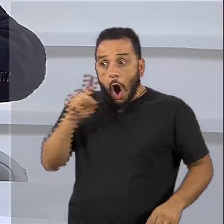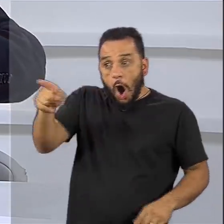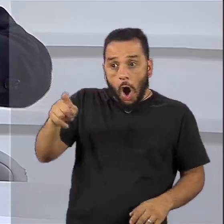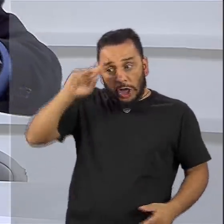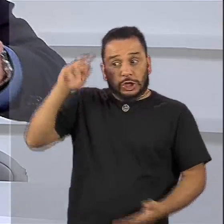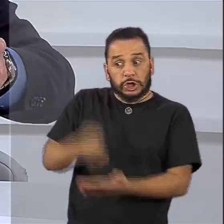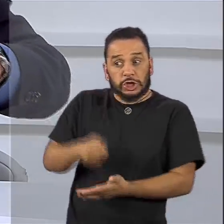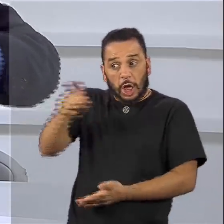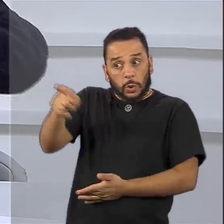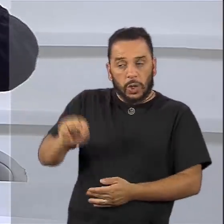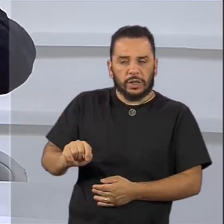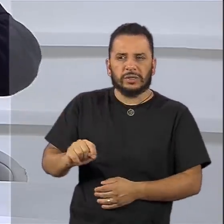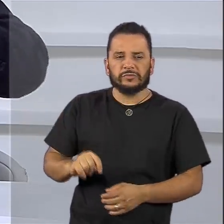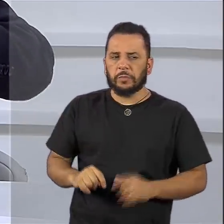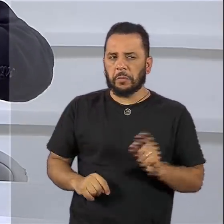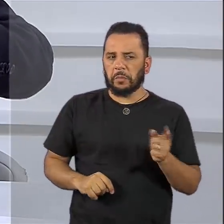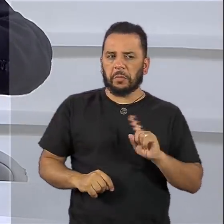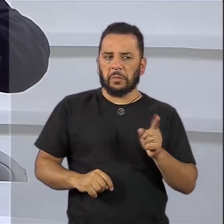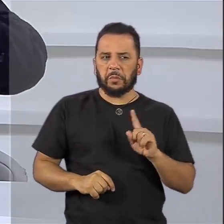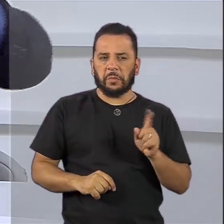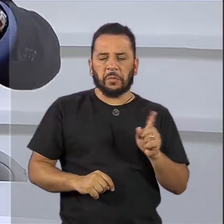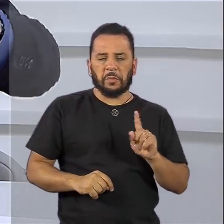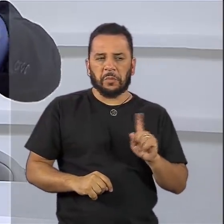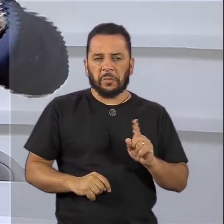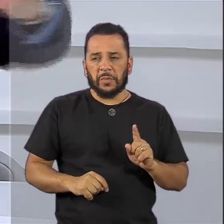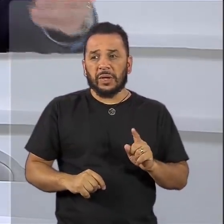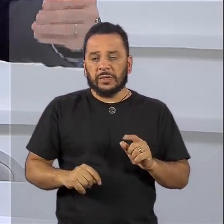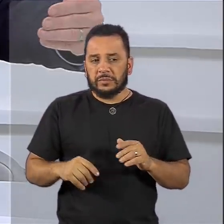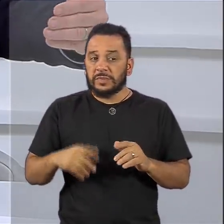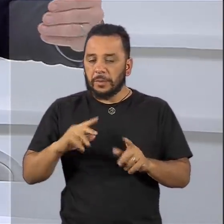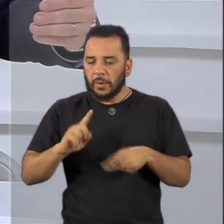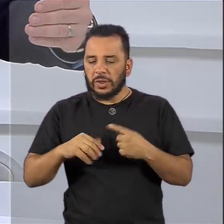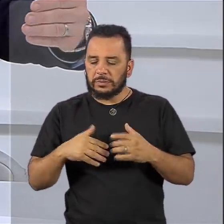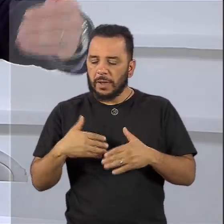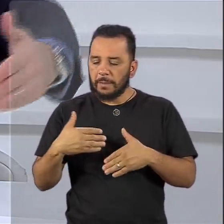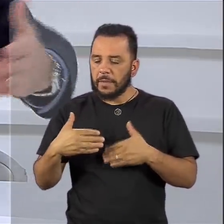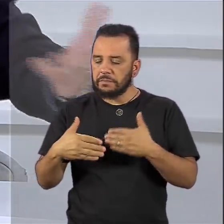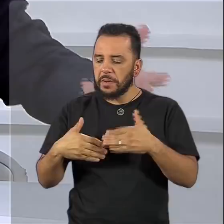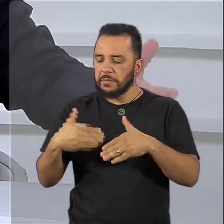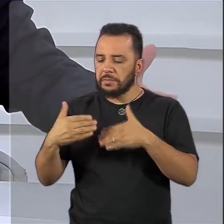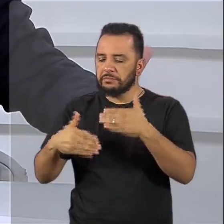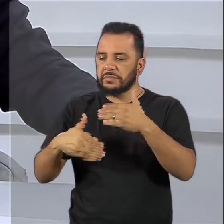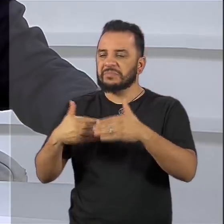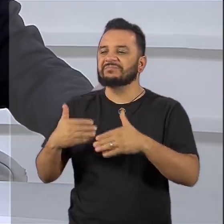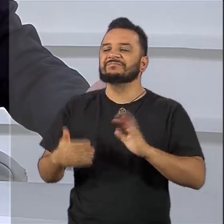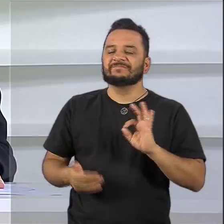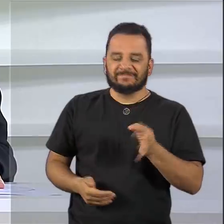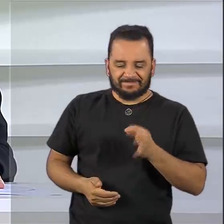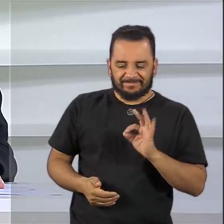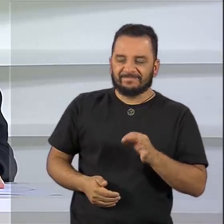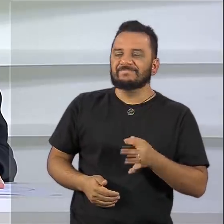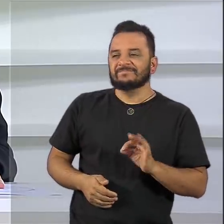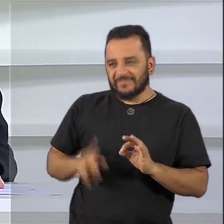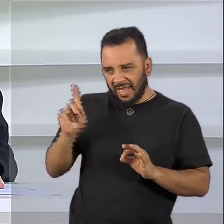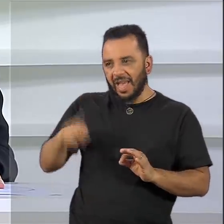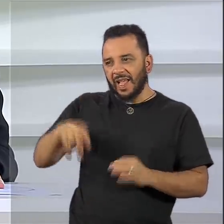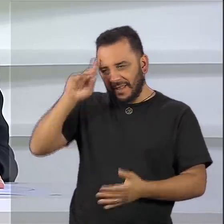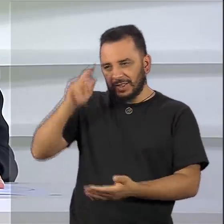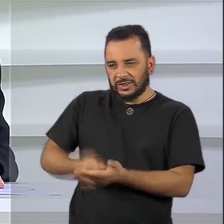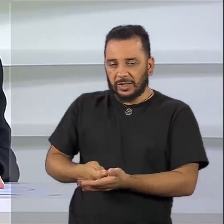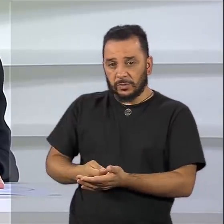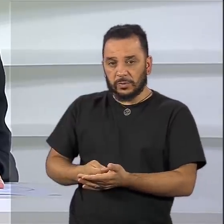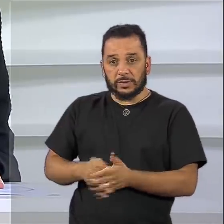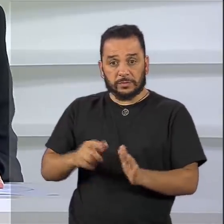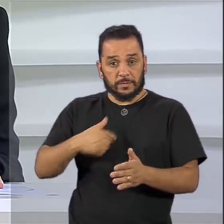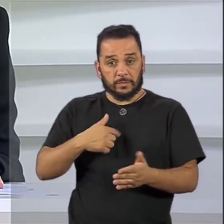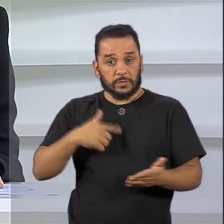uma ditadura ou não é? Os sinais são ambivalentes até que num dado momento se passa o Rubicão. E aí... Ele fala que os golpes de Estado,